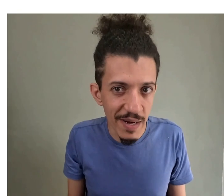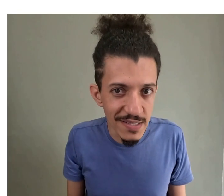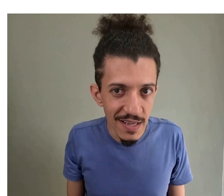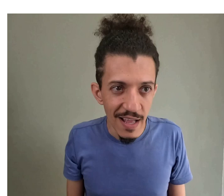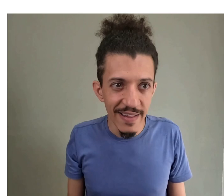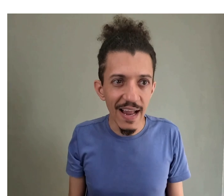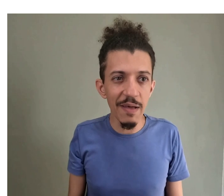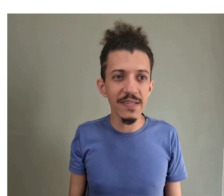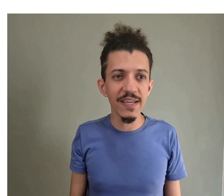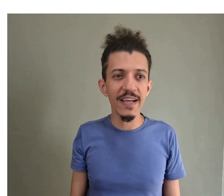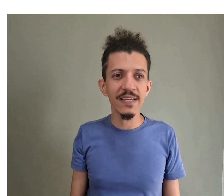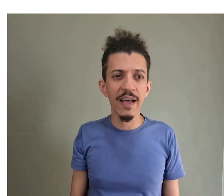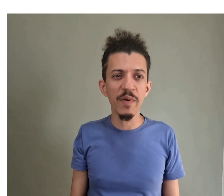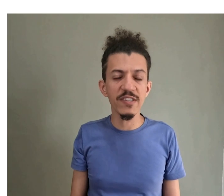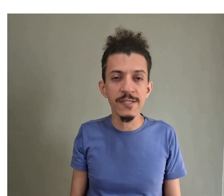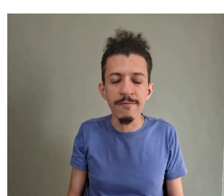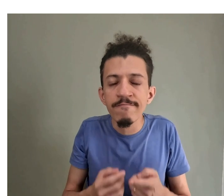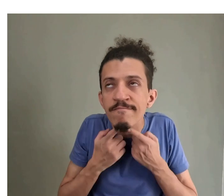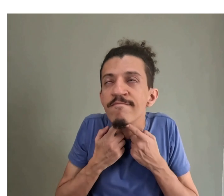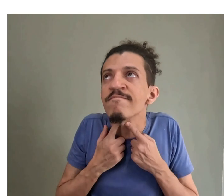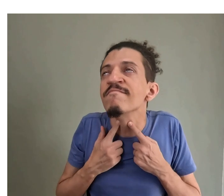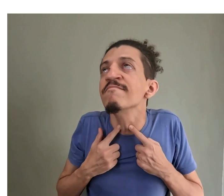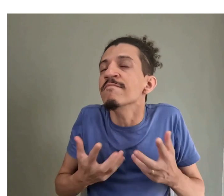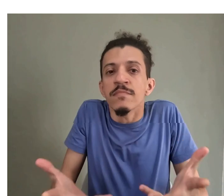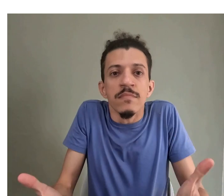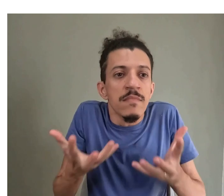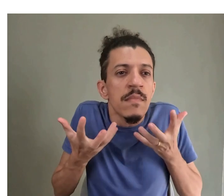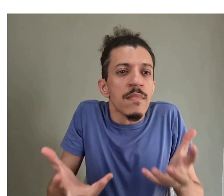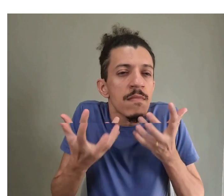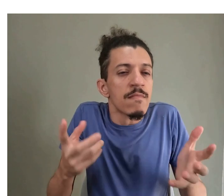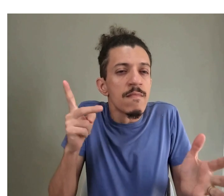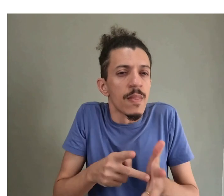a Libras. Na Libras seria realmente assim.